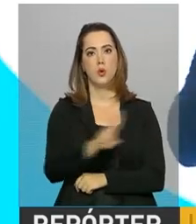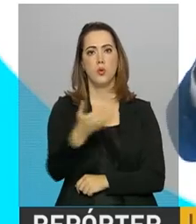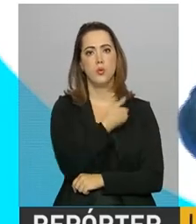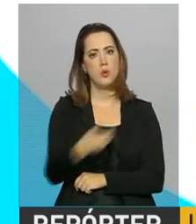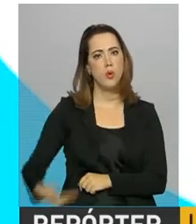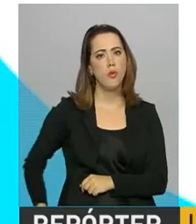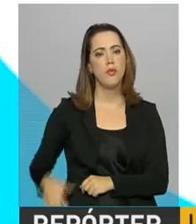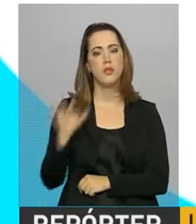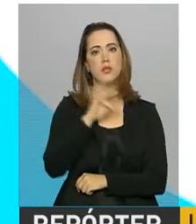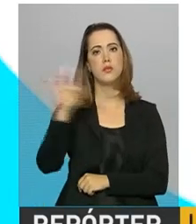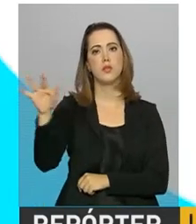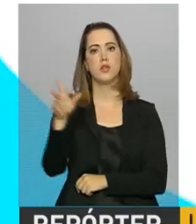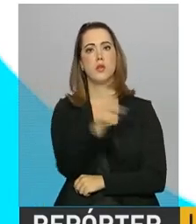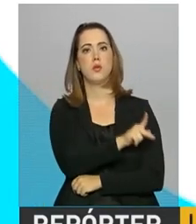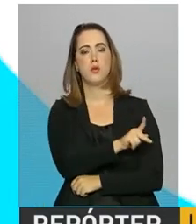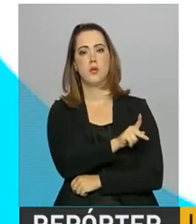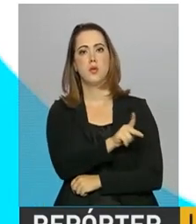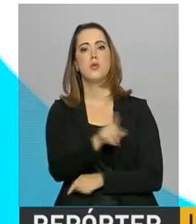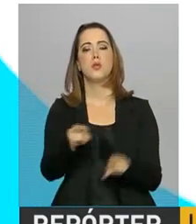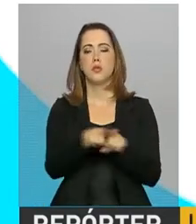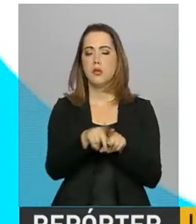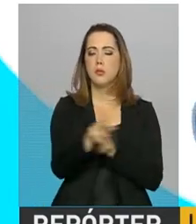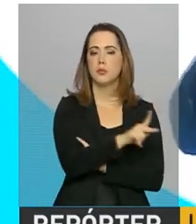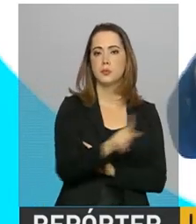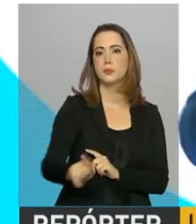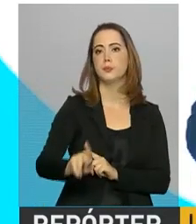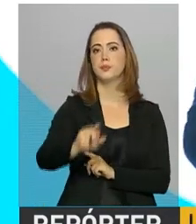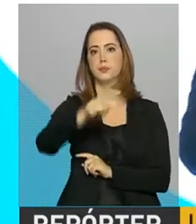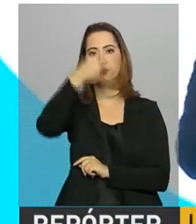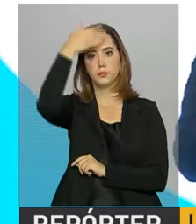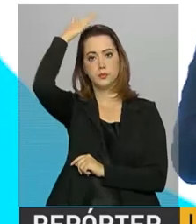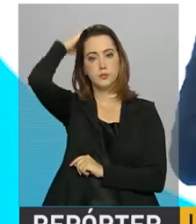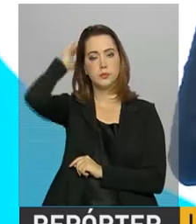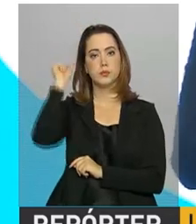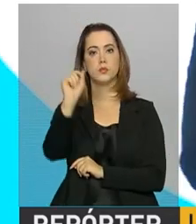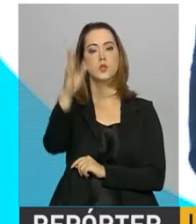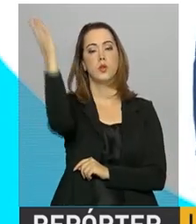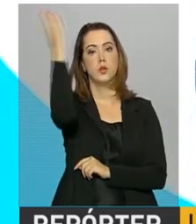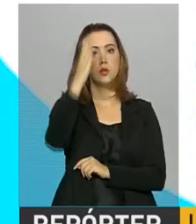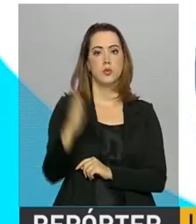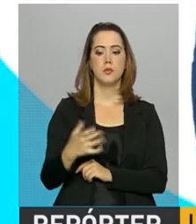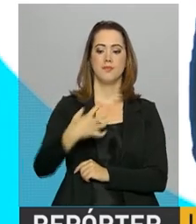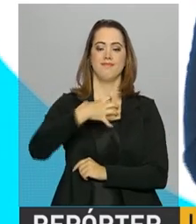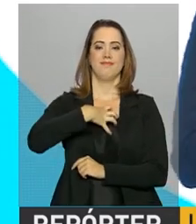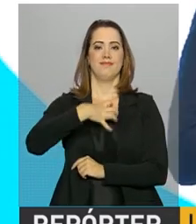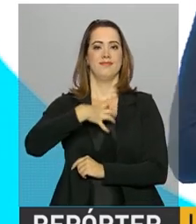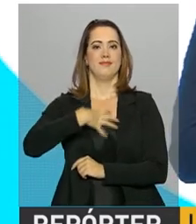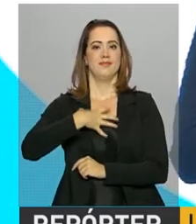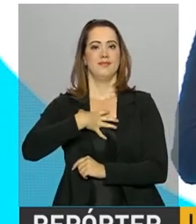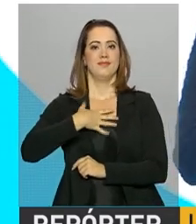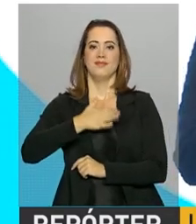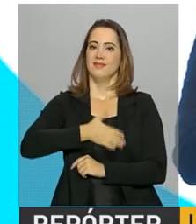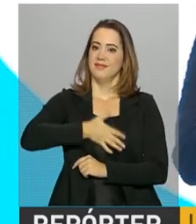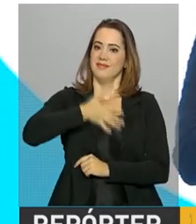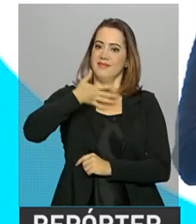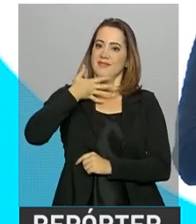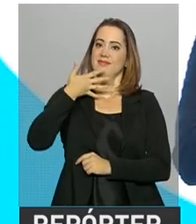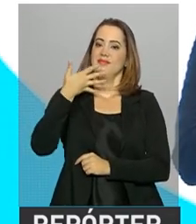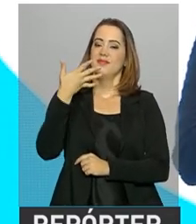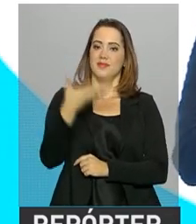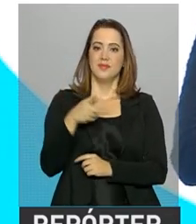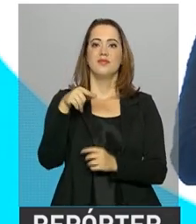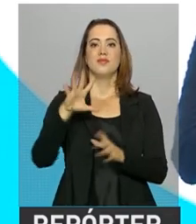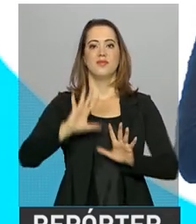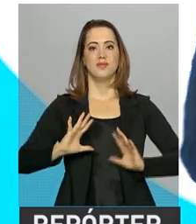Federal em nome do presidente mich que Bras sentiu muito orgulhoso com o sucesso que